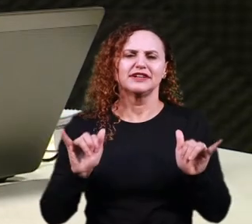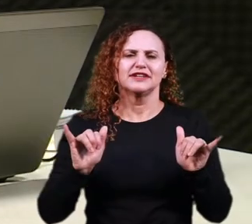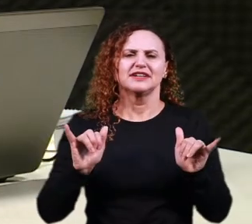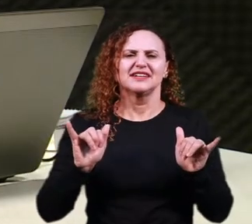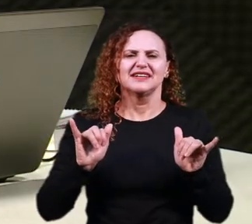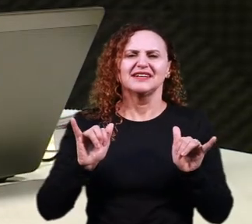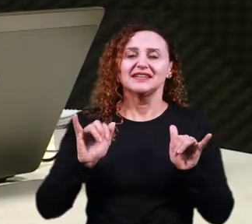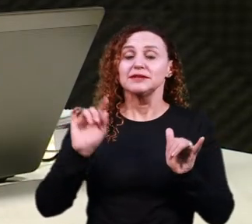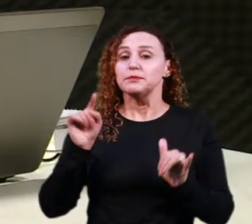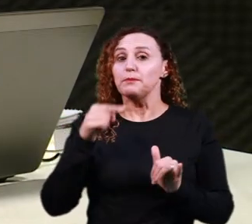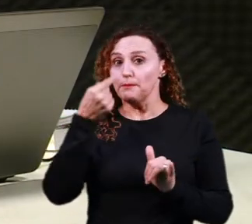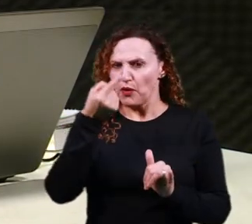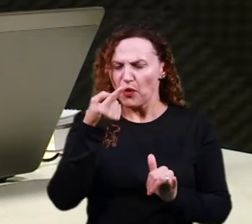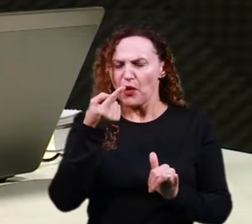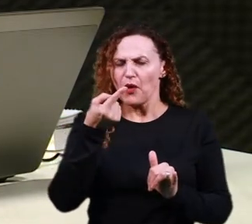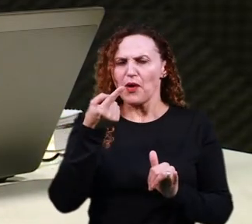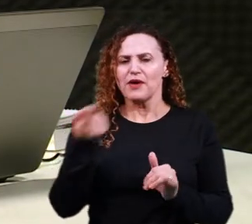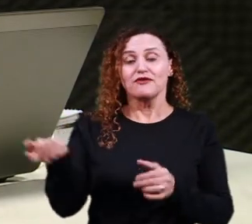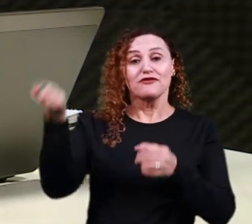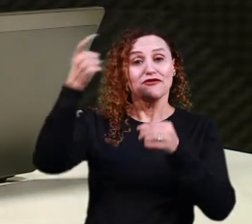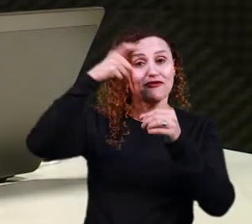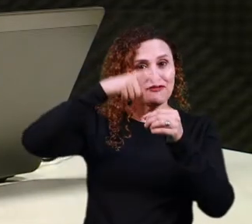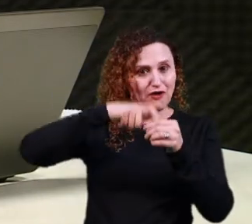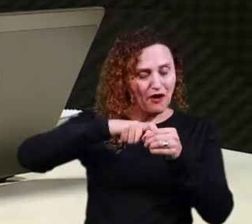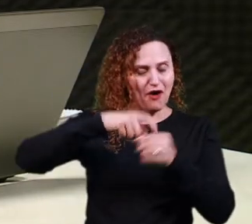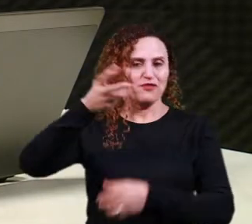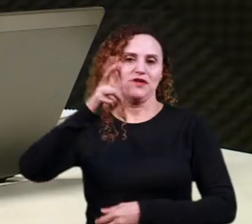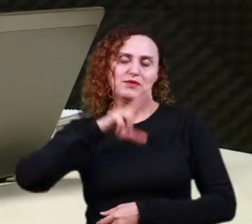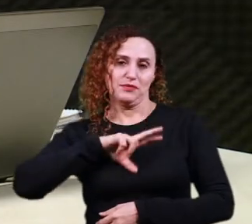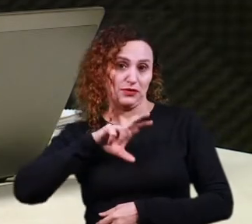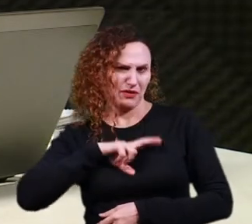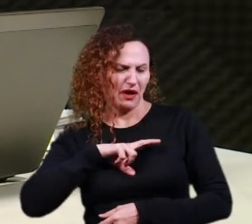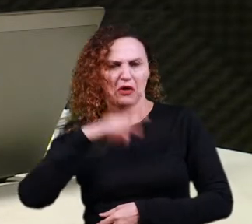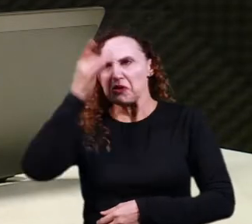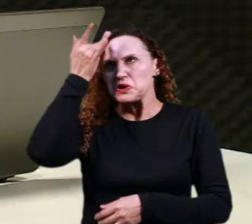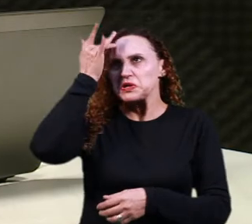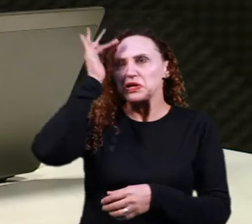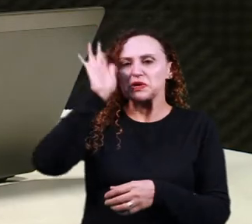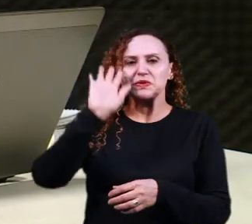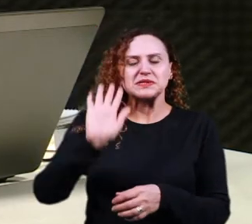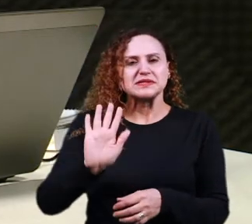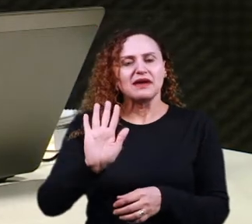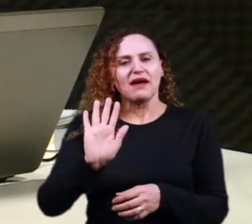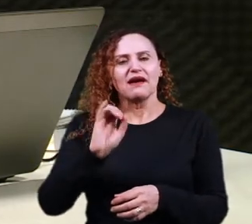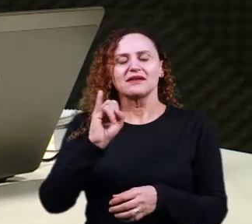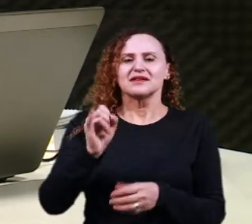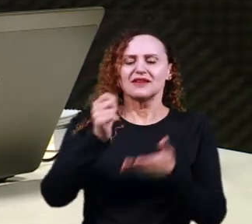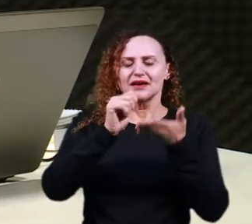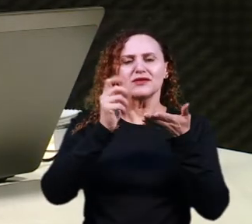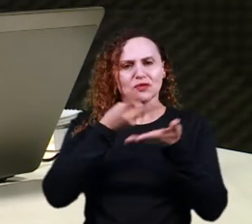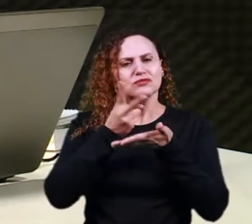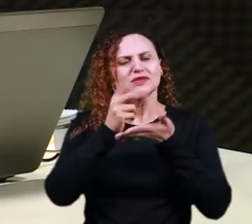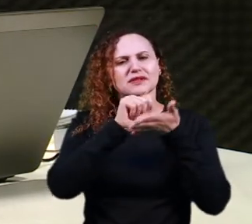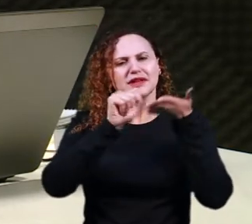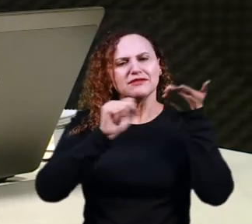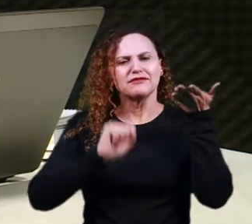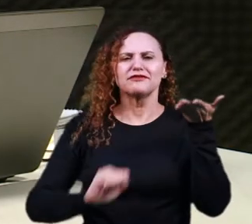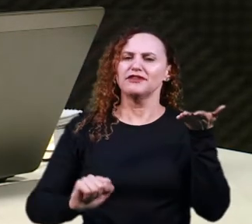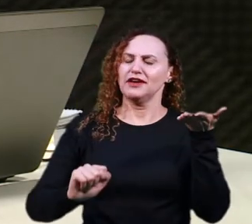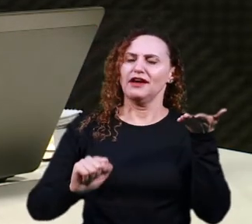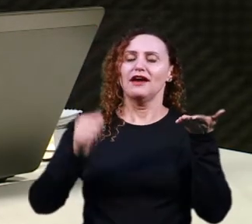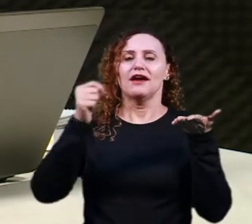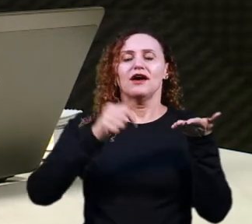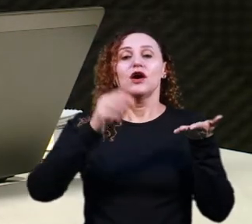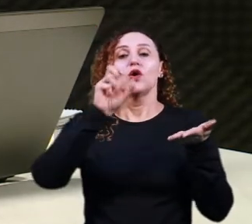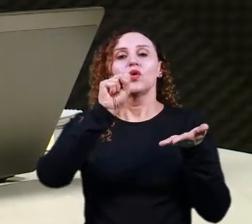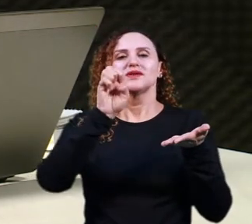volta para Portugal prego em Portugal não sabemos exatamente ele vai escrever o sermos em pó o filho também vai vir